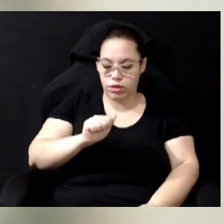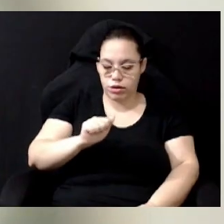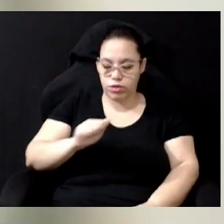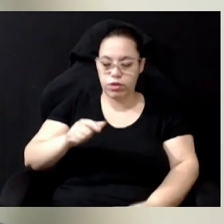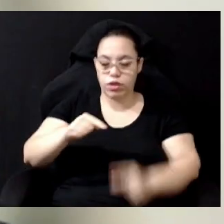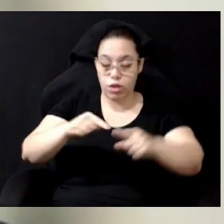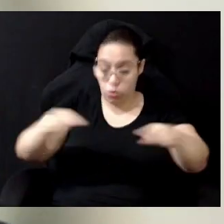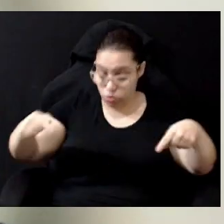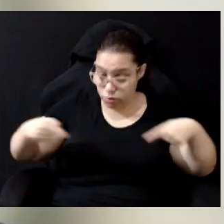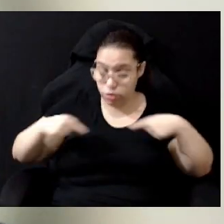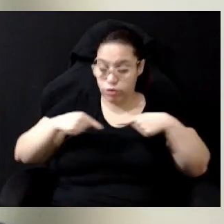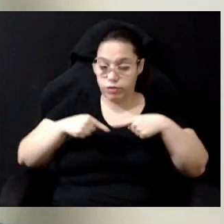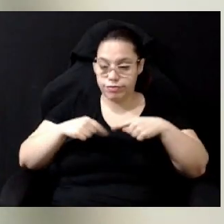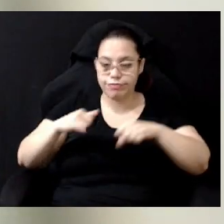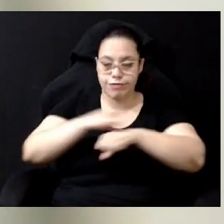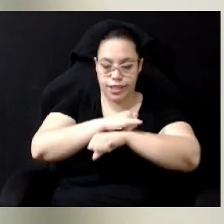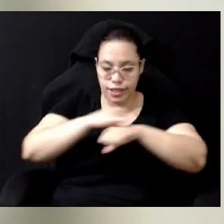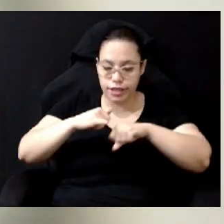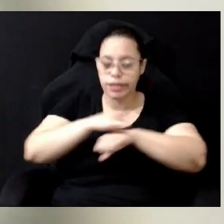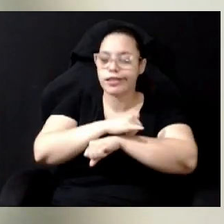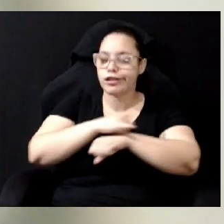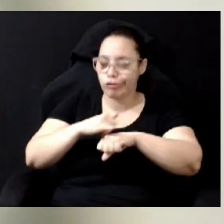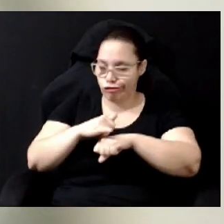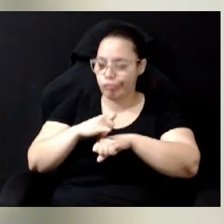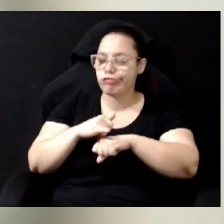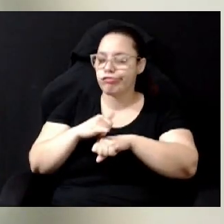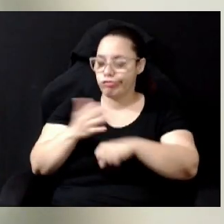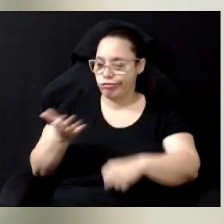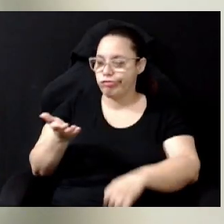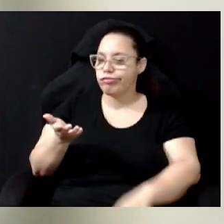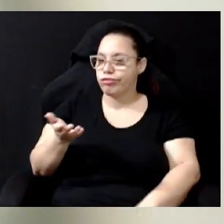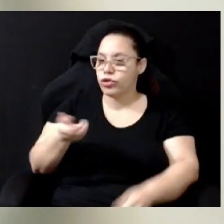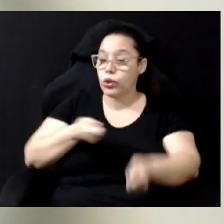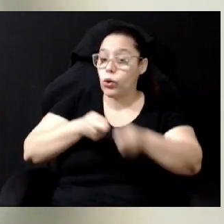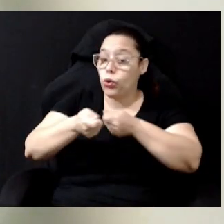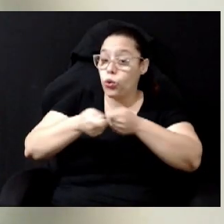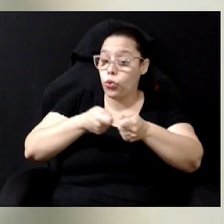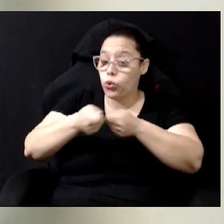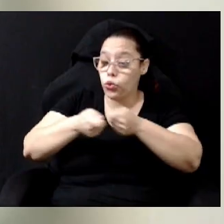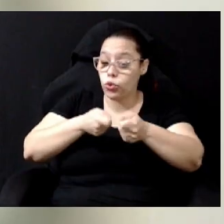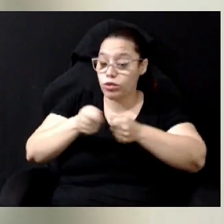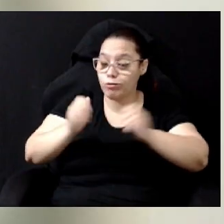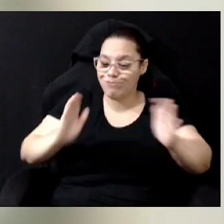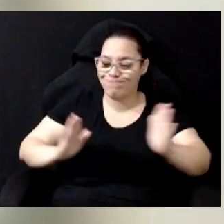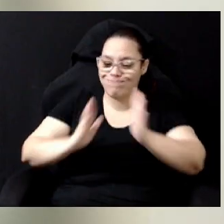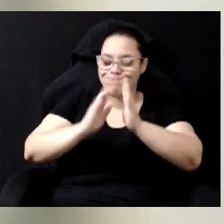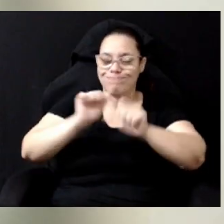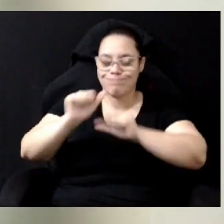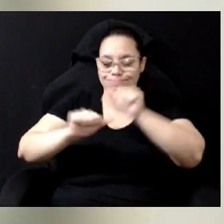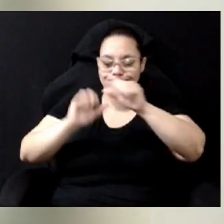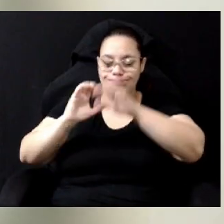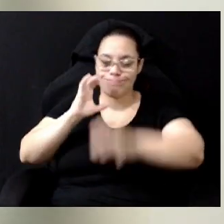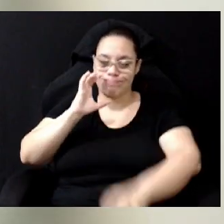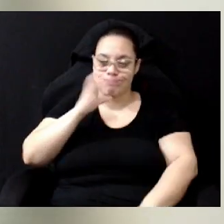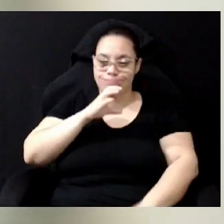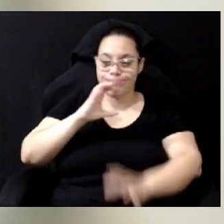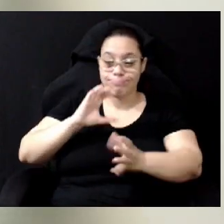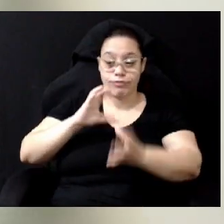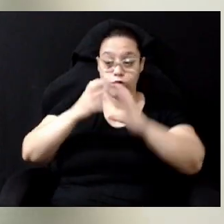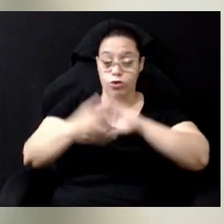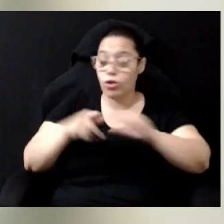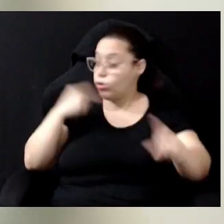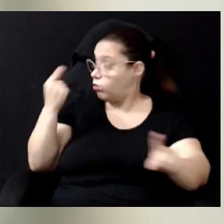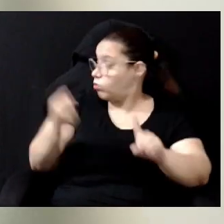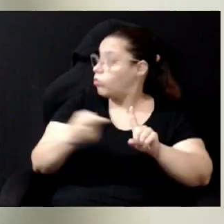um ambiente estratégico para a questão do controle do enfrentamento das mudanças climáticas. É